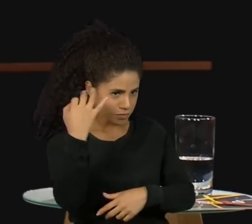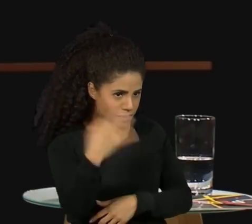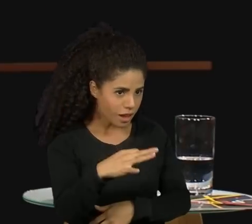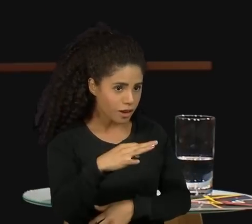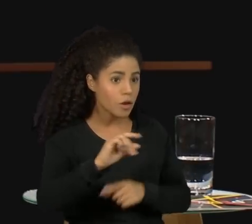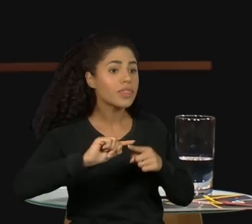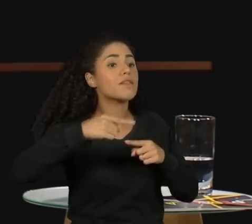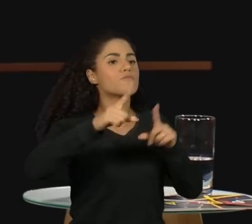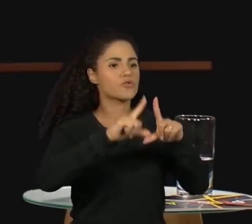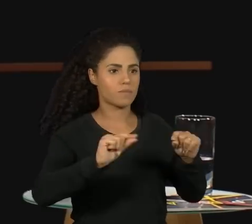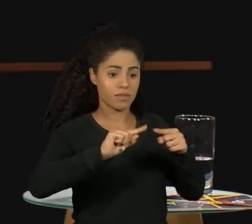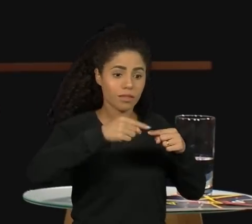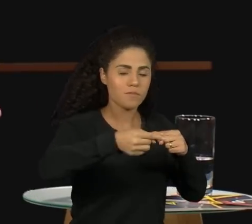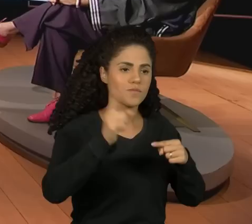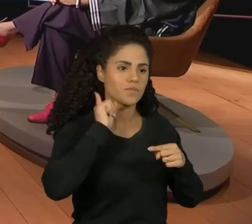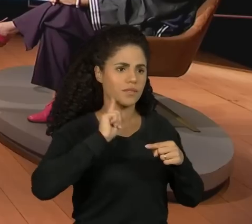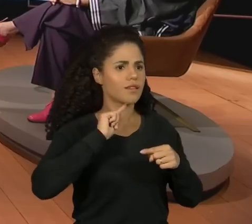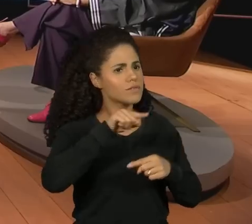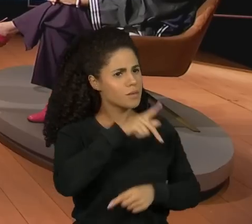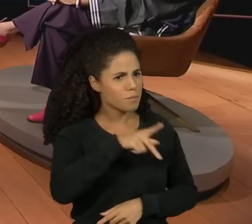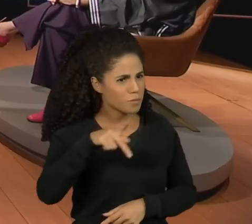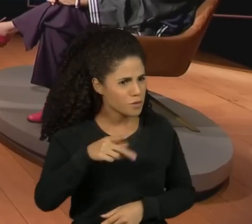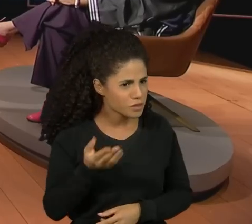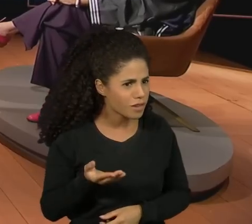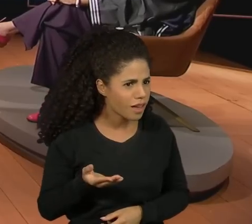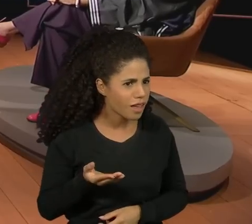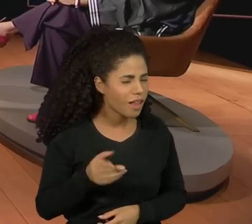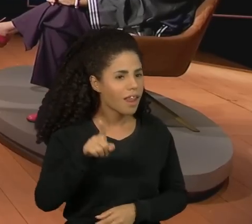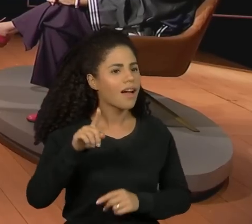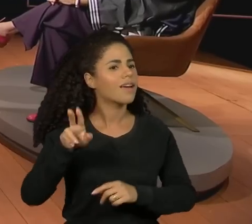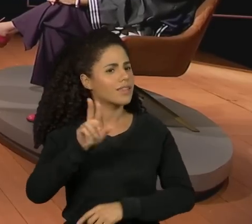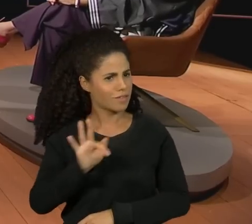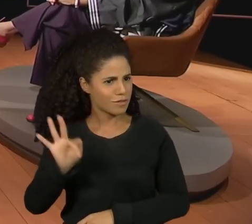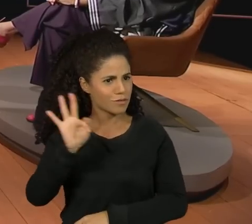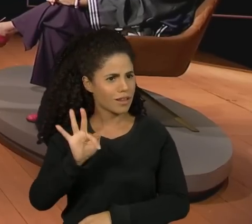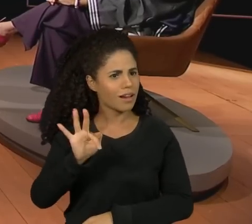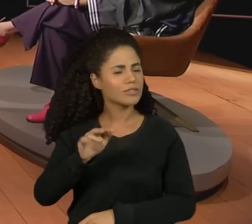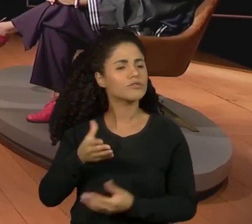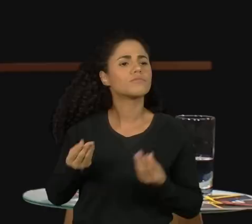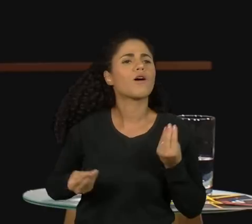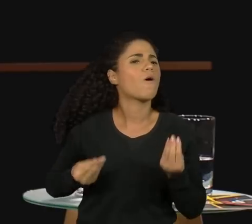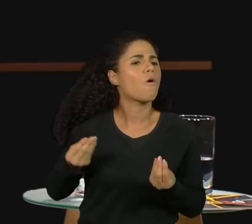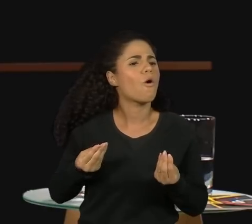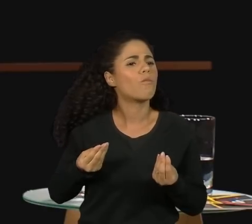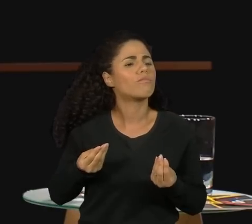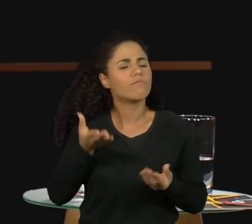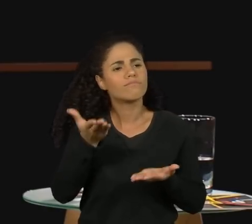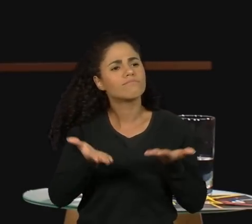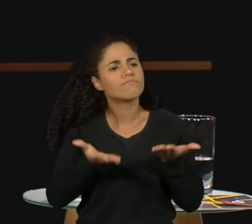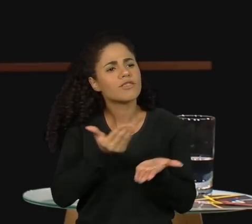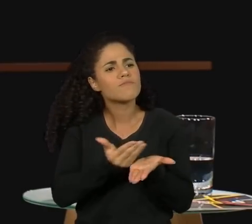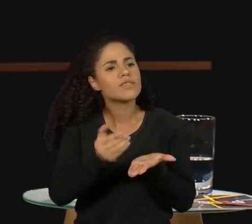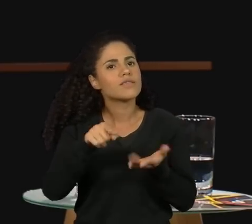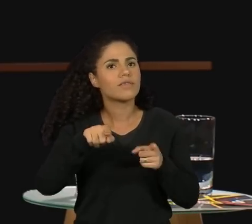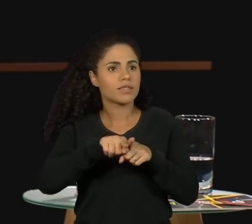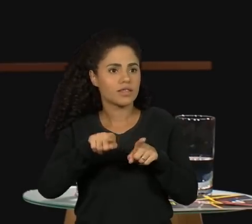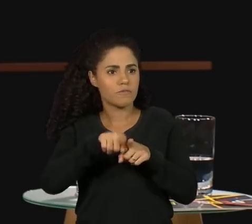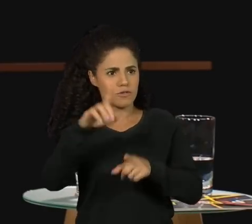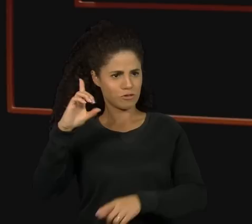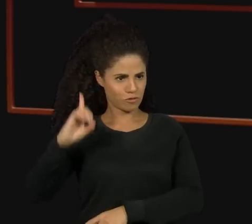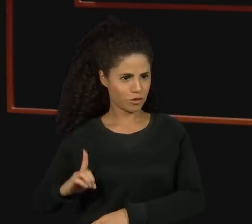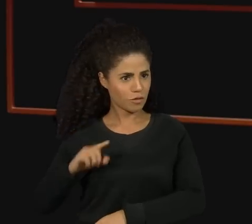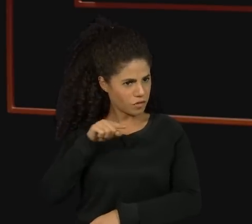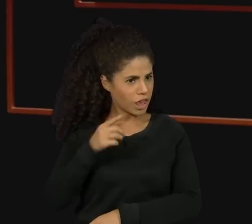né? Sim. E acabou se tornando professor dessa faculdade, assim que se formou, né? Em Foi seguida. ali que nasceu o Farjala, diretor, vamos